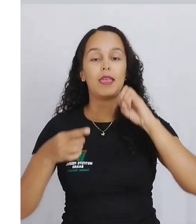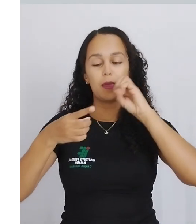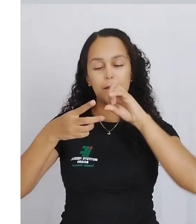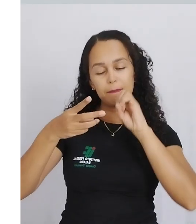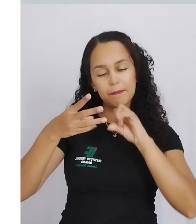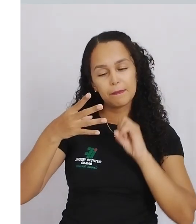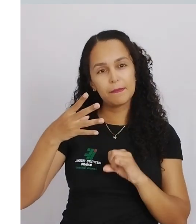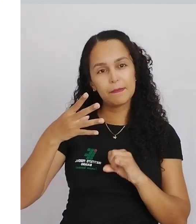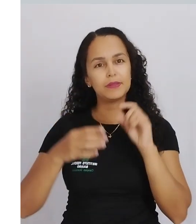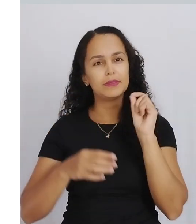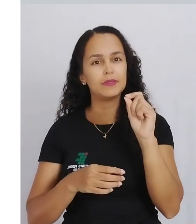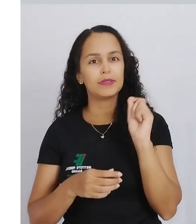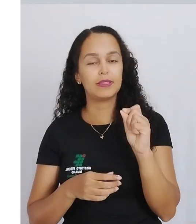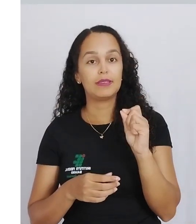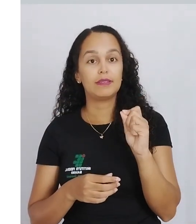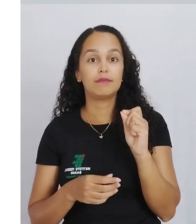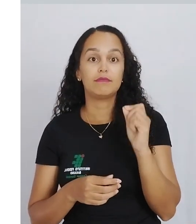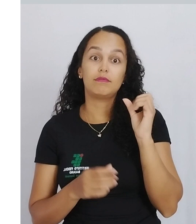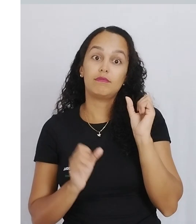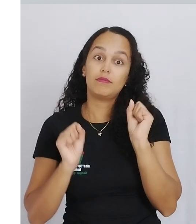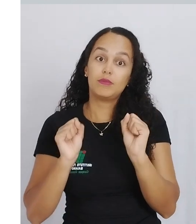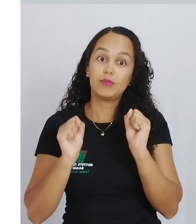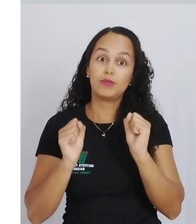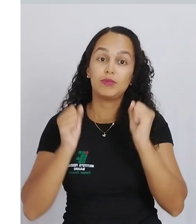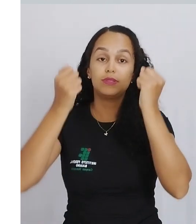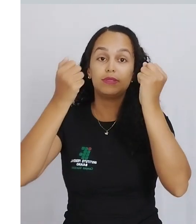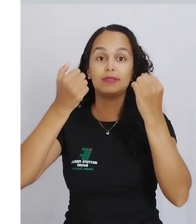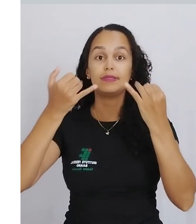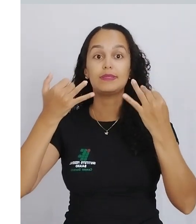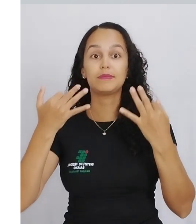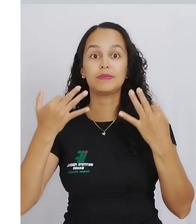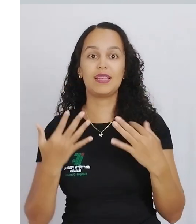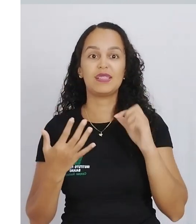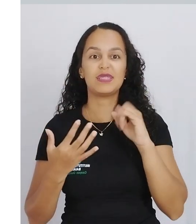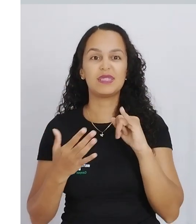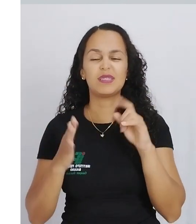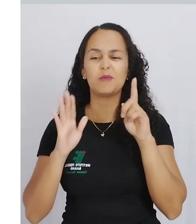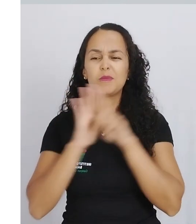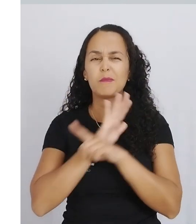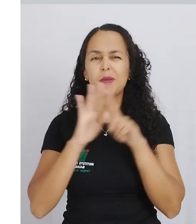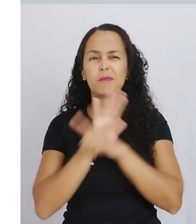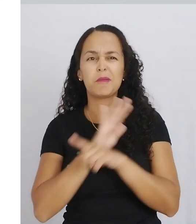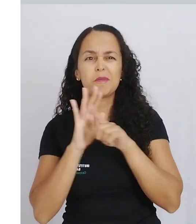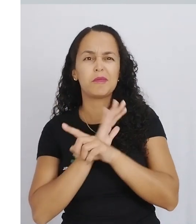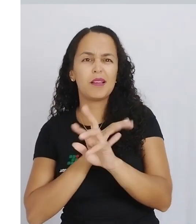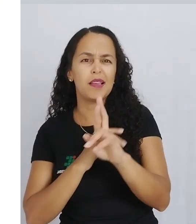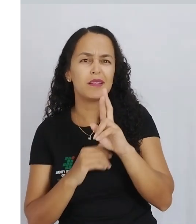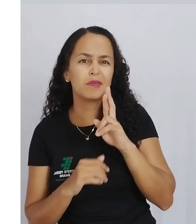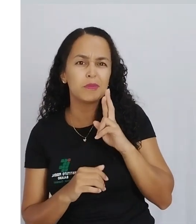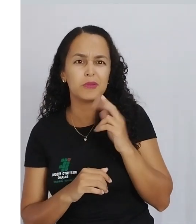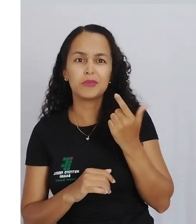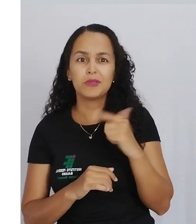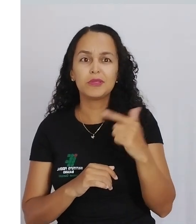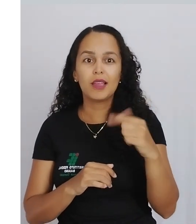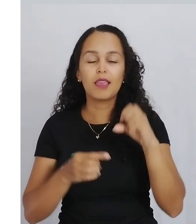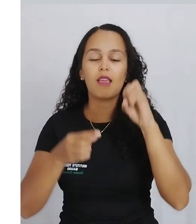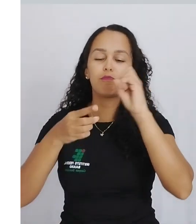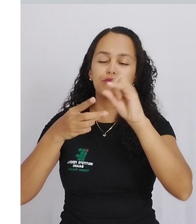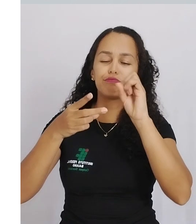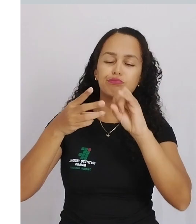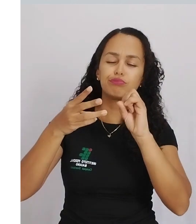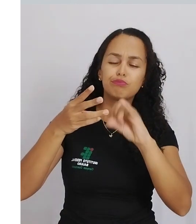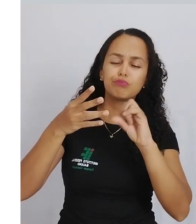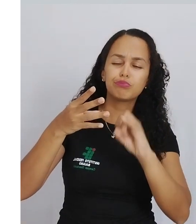você trazer uma possível explicação para algo que te incomoda, para algo que te inquieta. Você pergunta, pensa numa